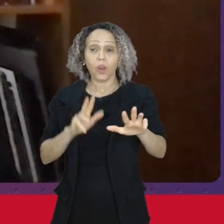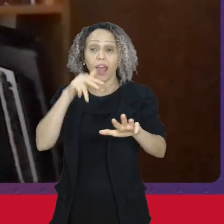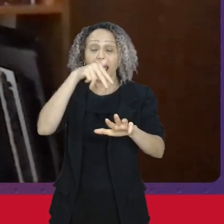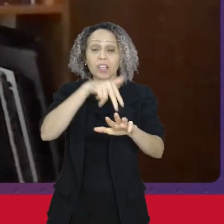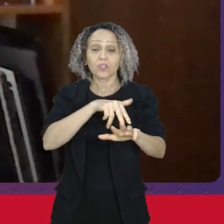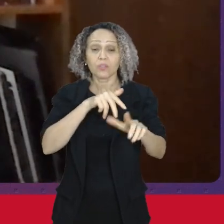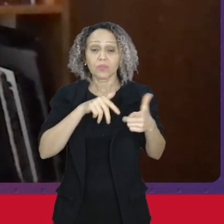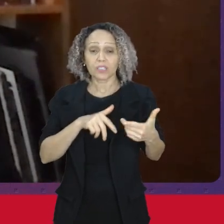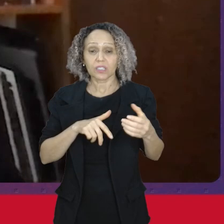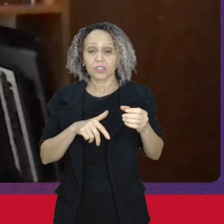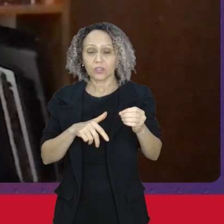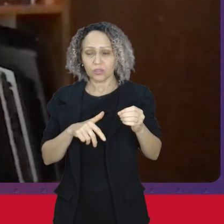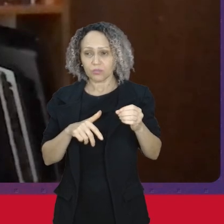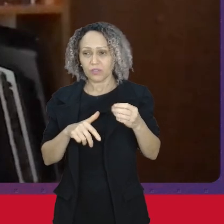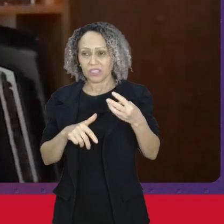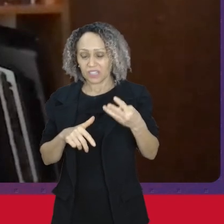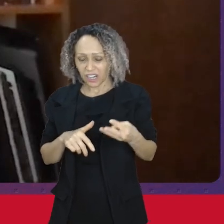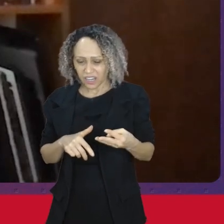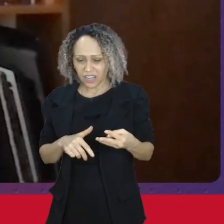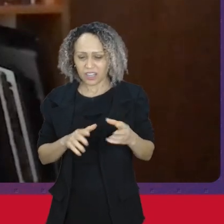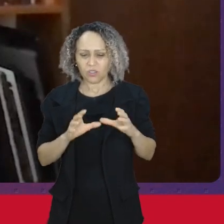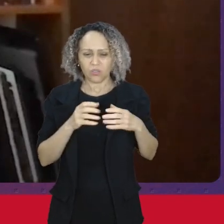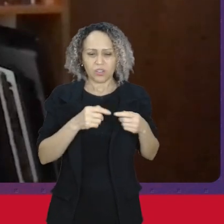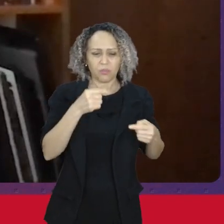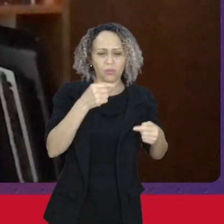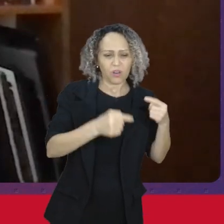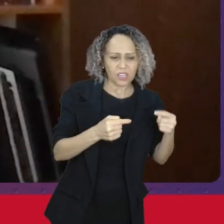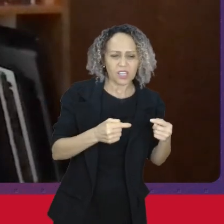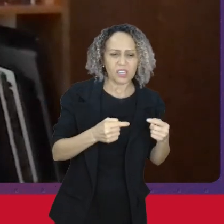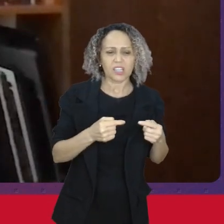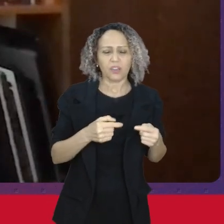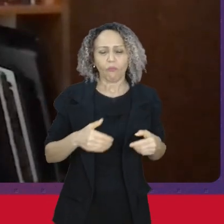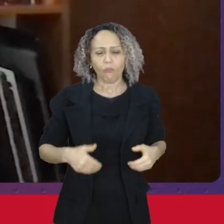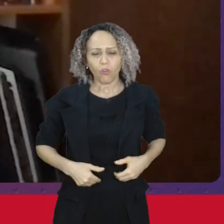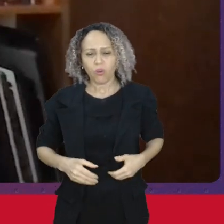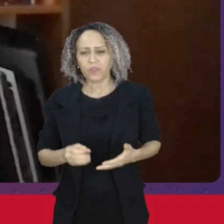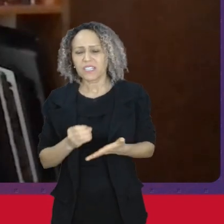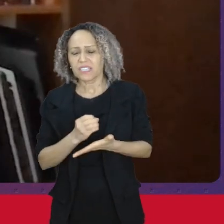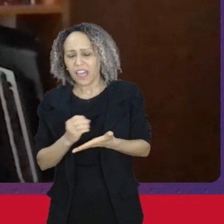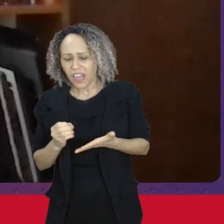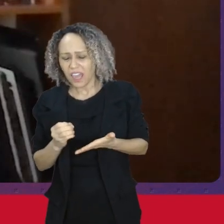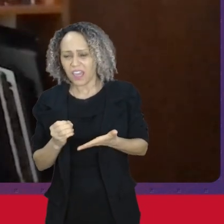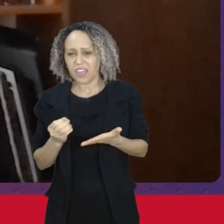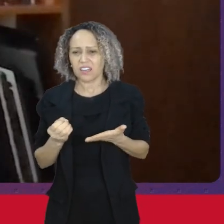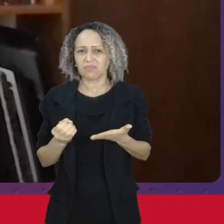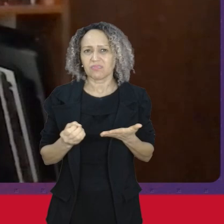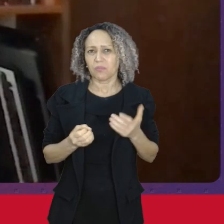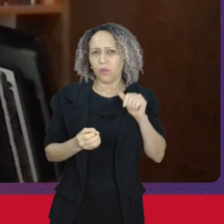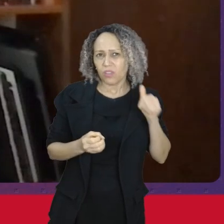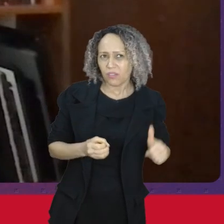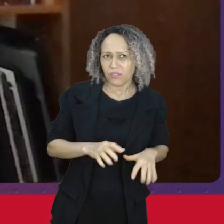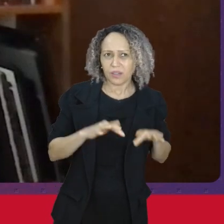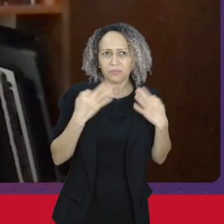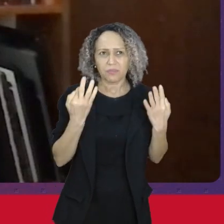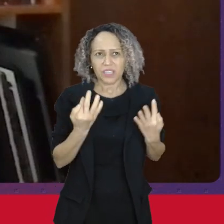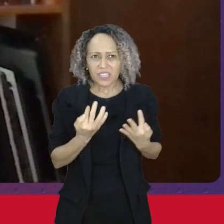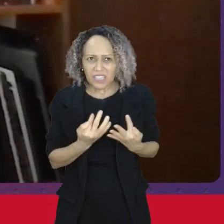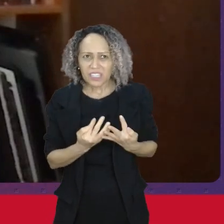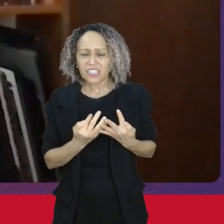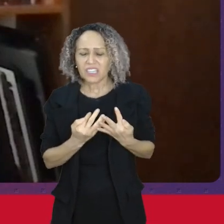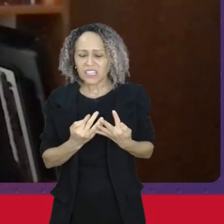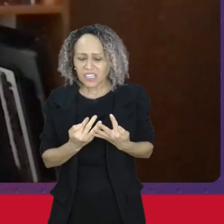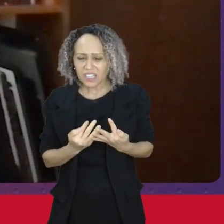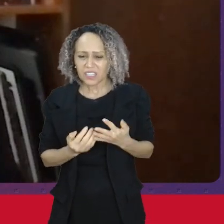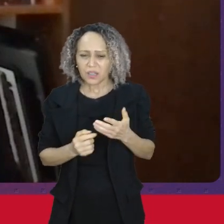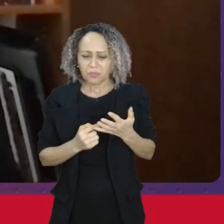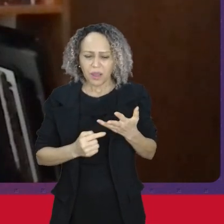conjunto de políticas, o Fome Zero, o próprio Bolsa Família em 2003, um conjunto de medidas para gerar emprego.